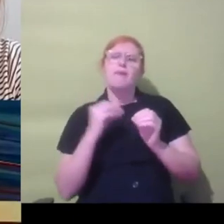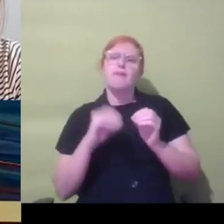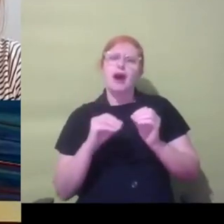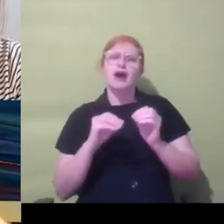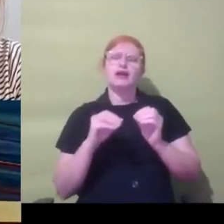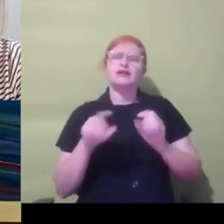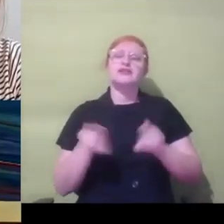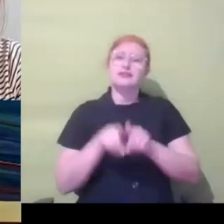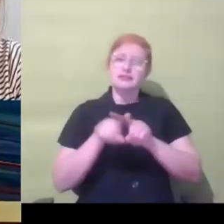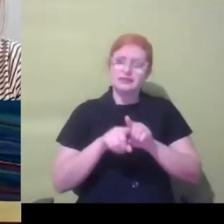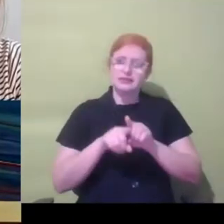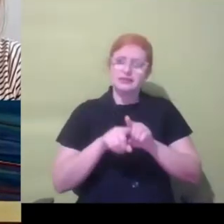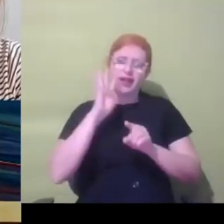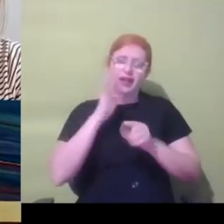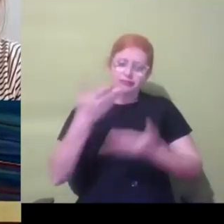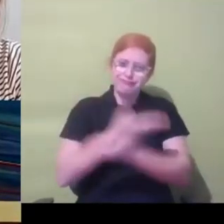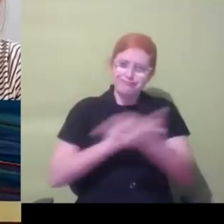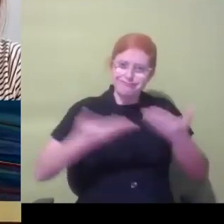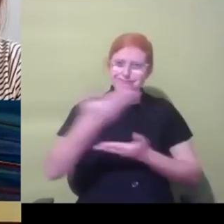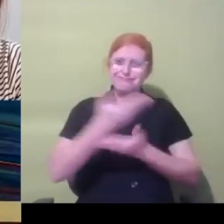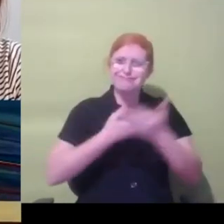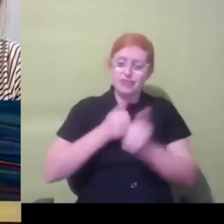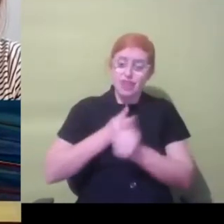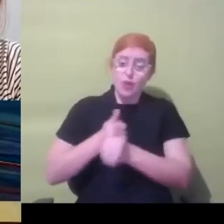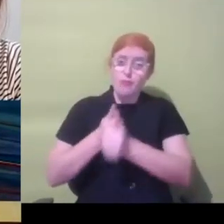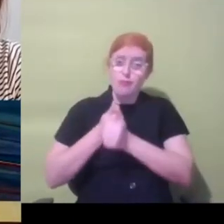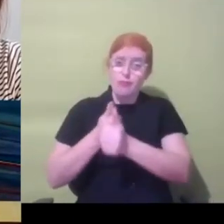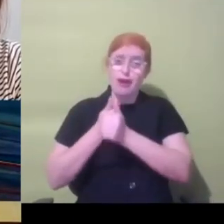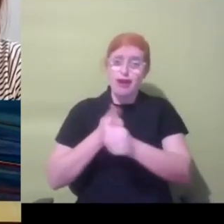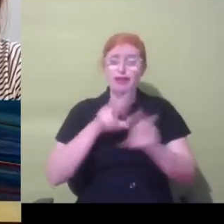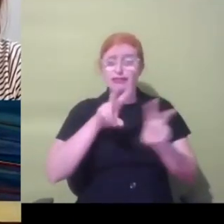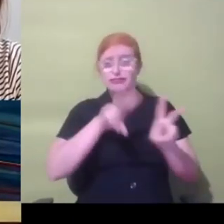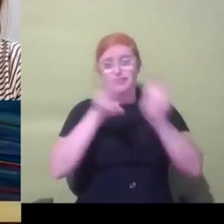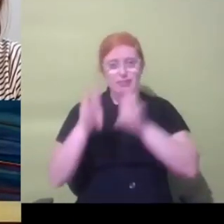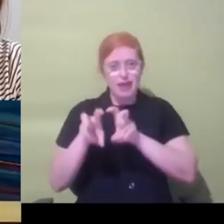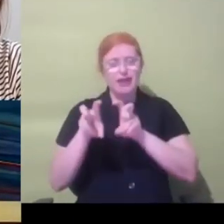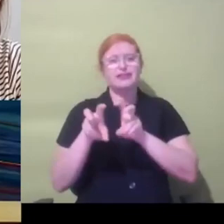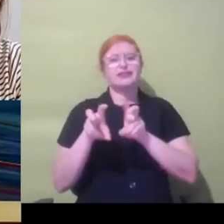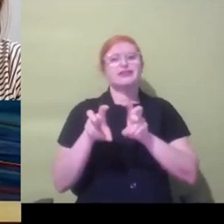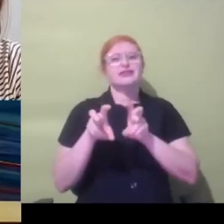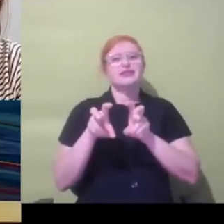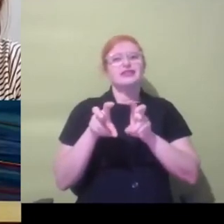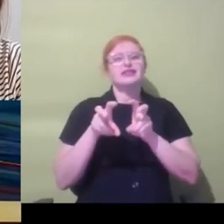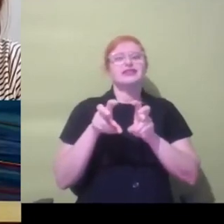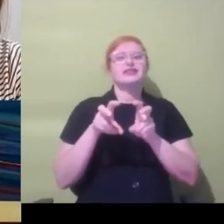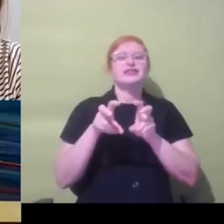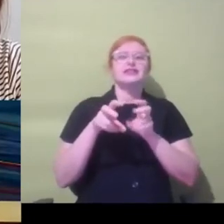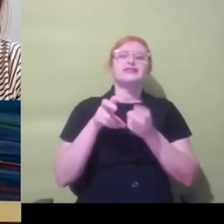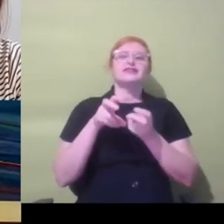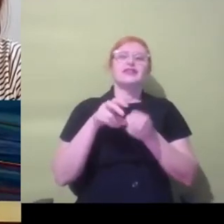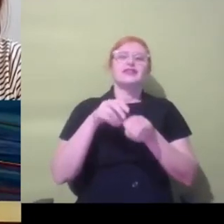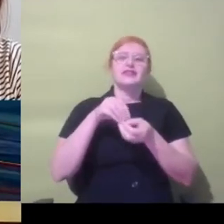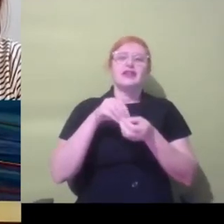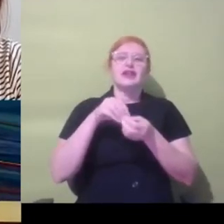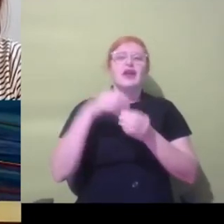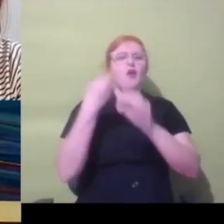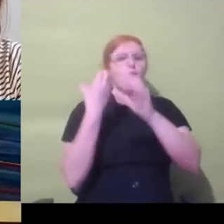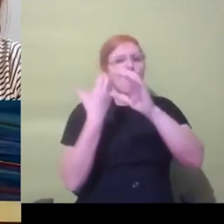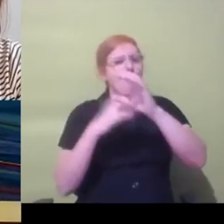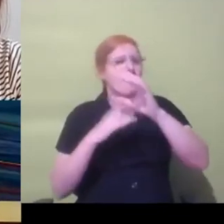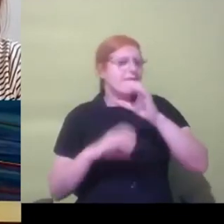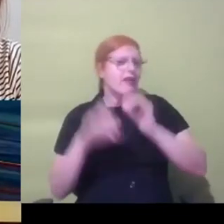entre as pessoas que estão acompanhando as trilhas. Então, a gente pode usar as mensagens dos comentários do Instagram também como